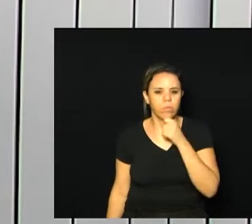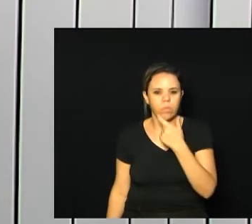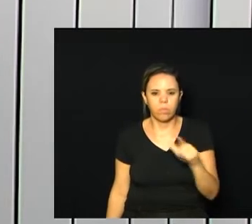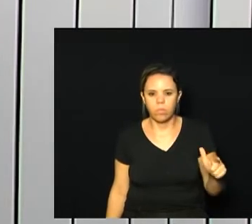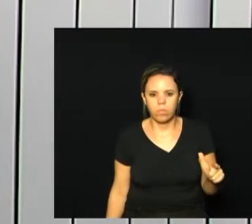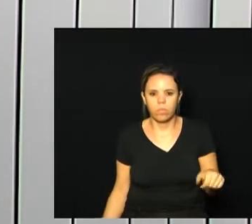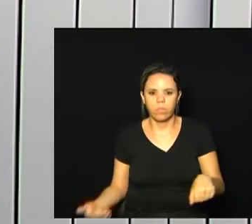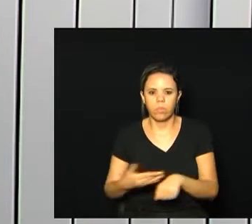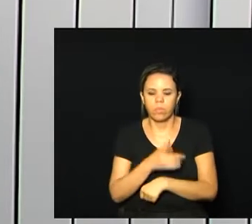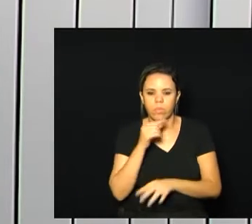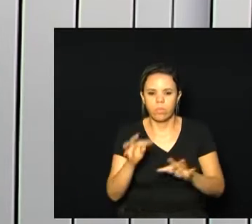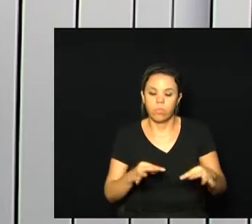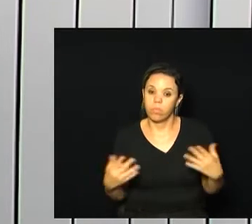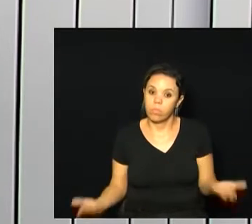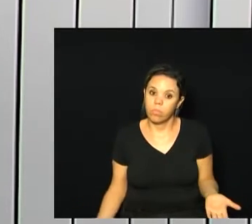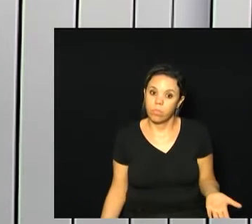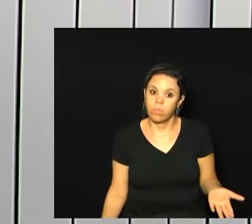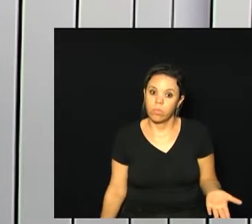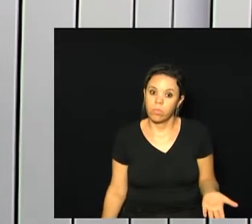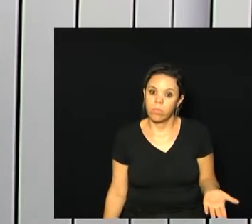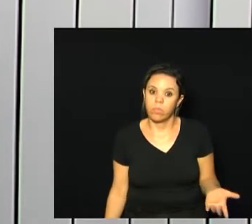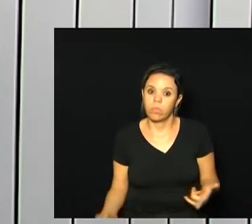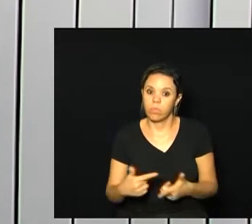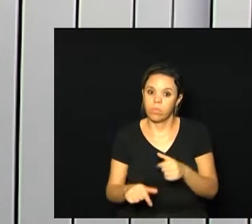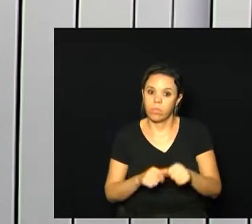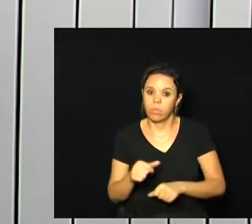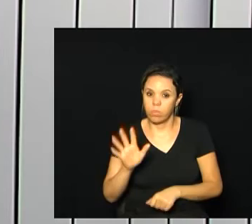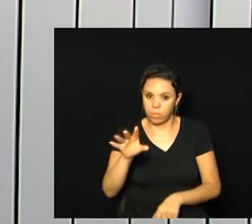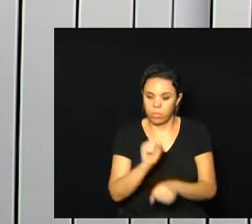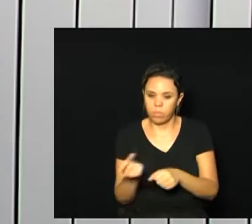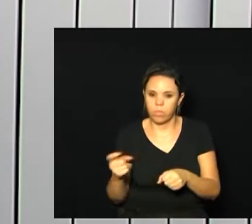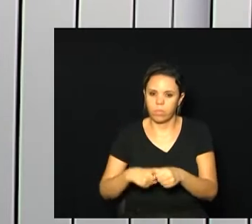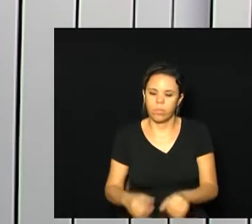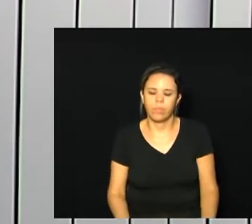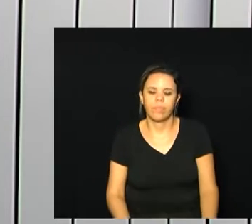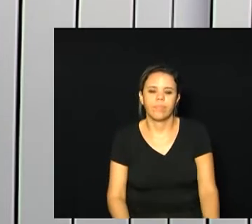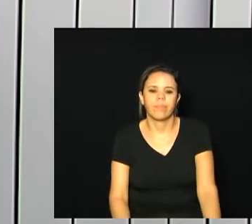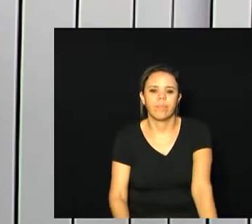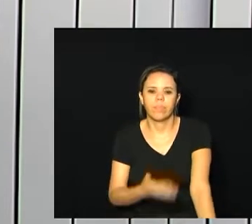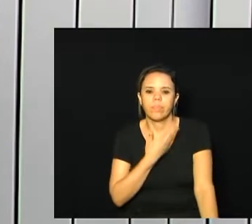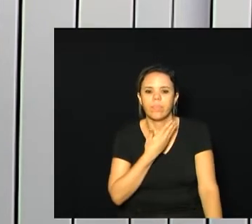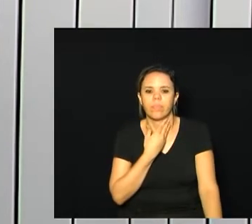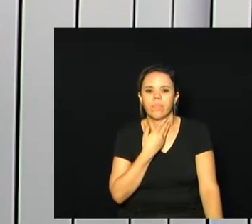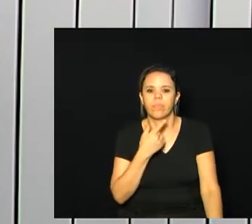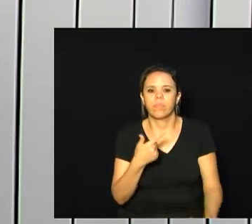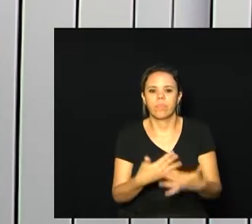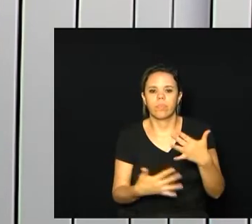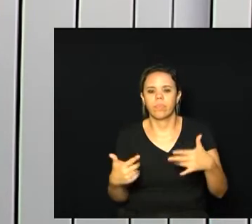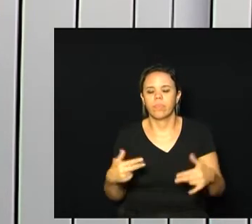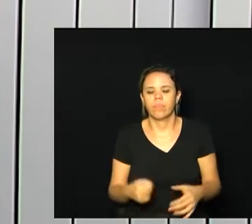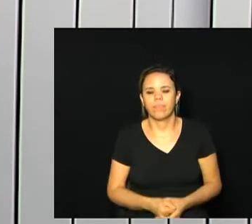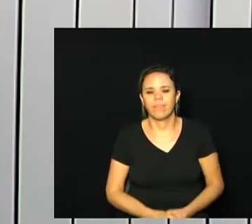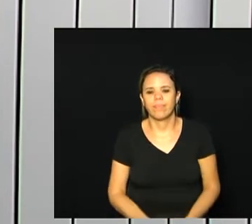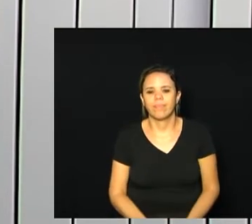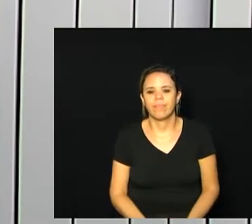têm acesso à água tratada? Será que essa situação vai mudar? Depois do nosso intervalo a gente conversa sobre esse e outros